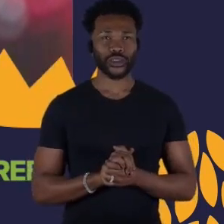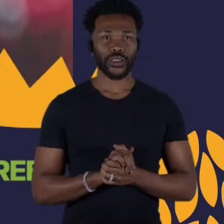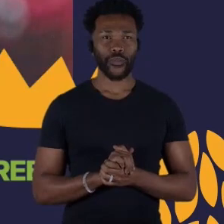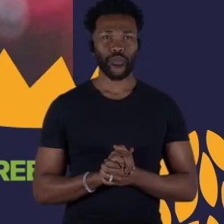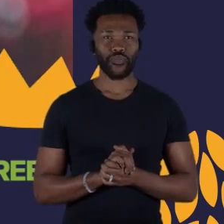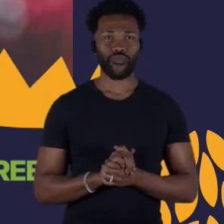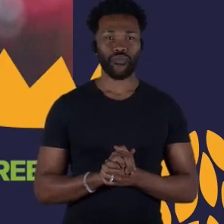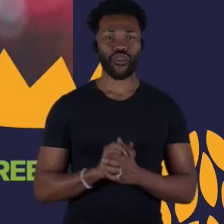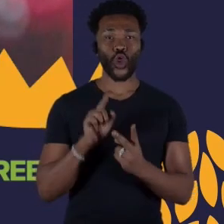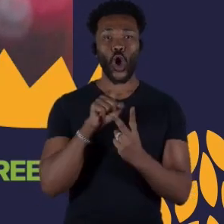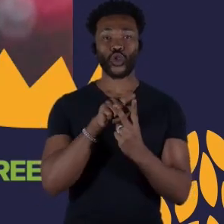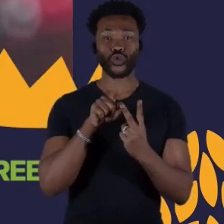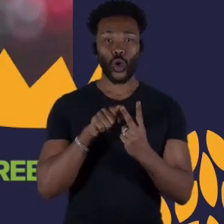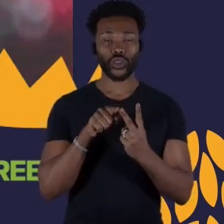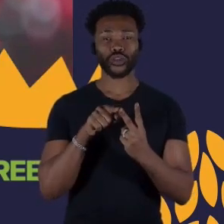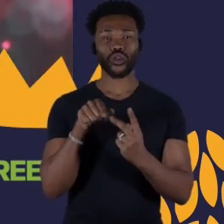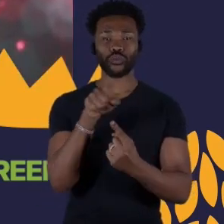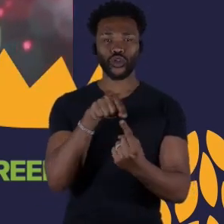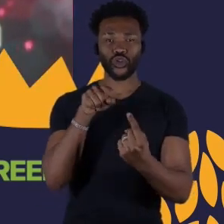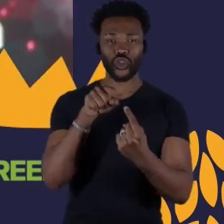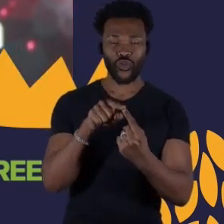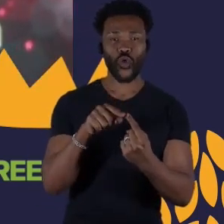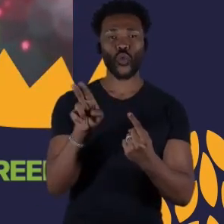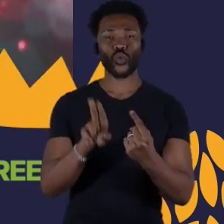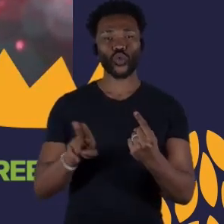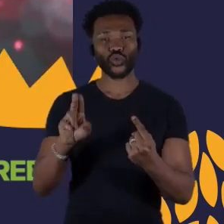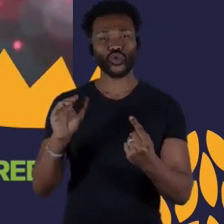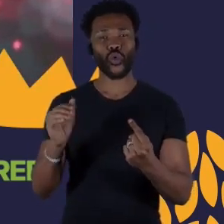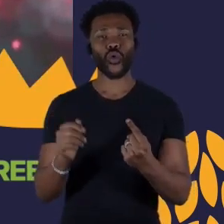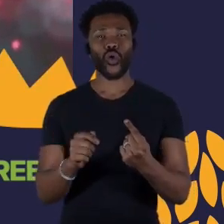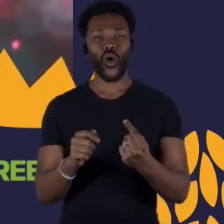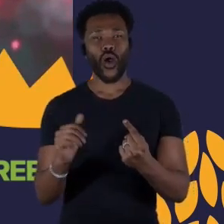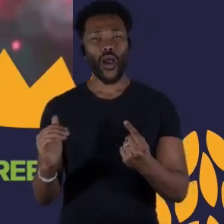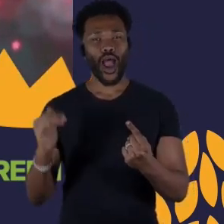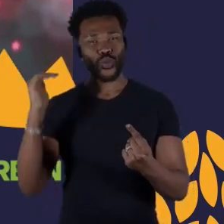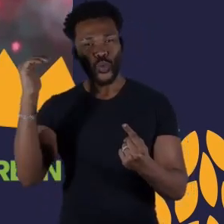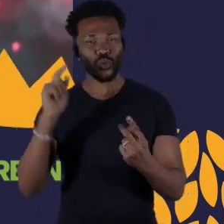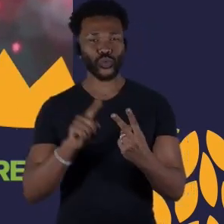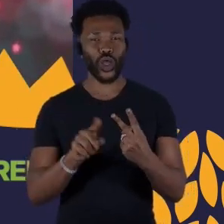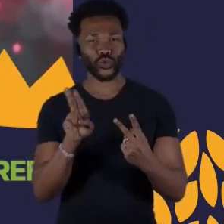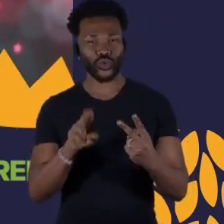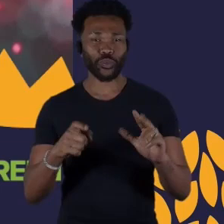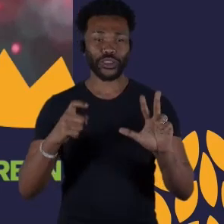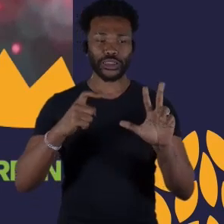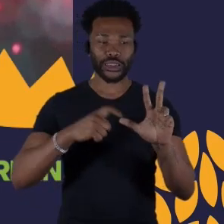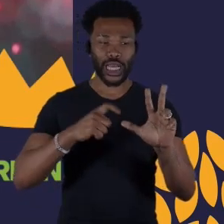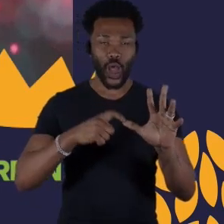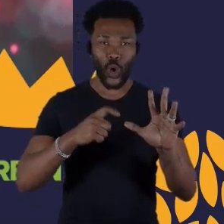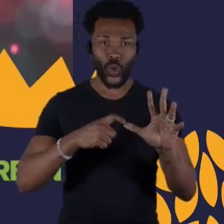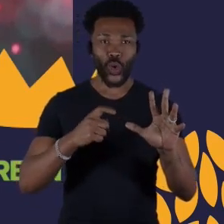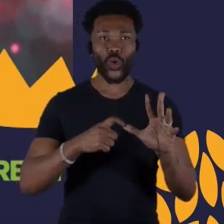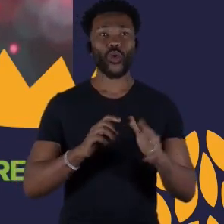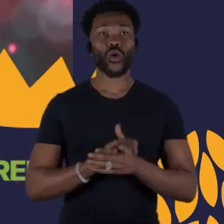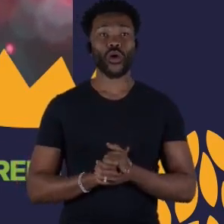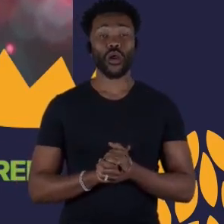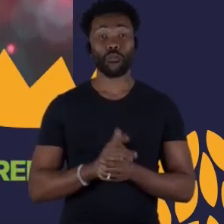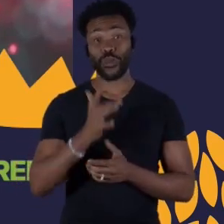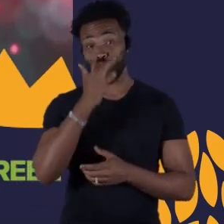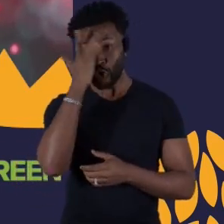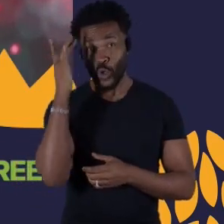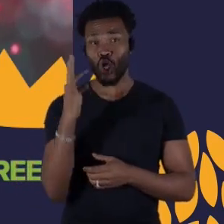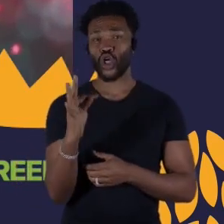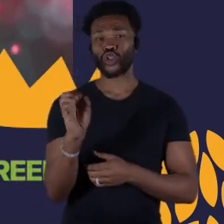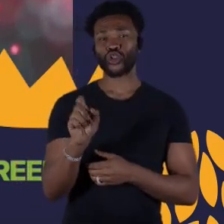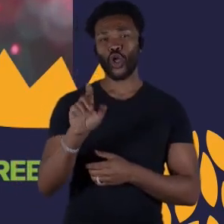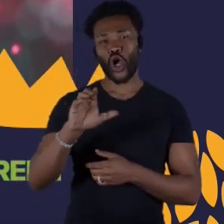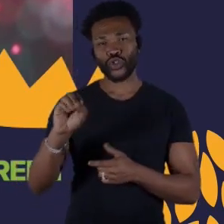Os dois propósitos, adulto e medicinal, ficaram juntos. Desastre. Pacientes intoxicados,